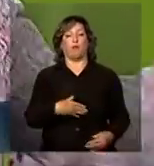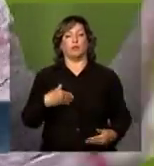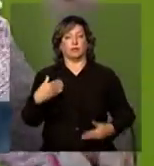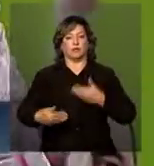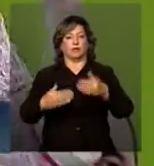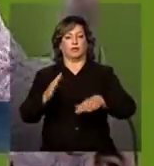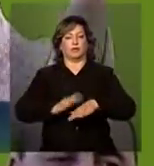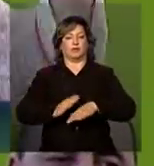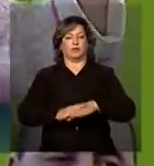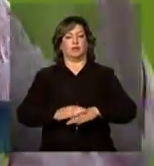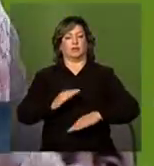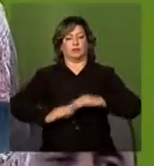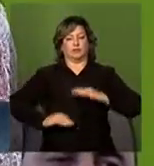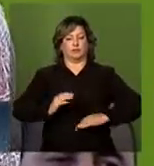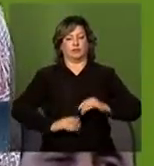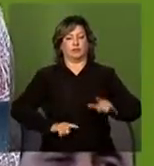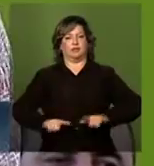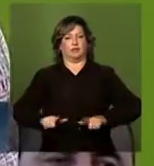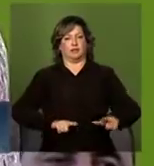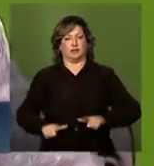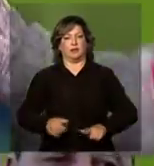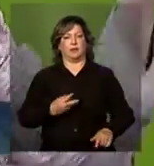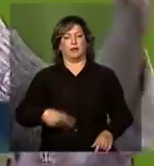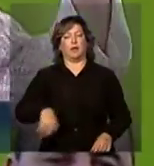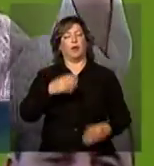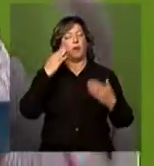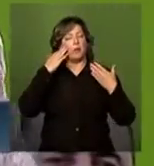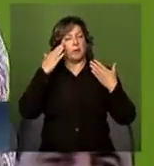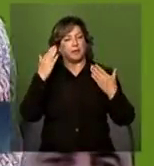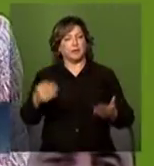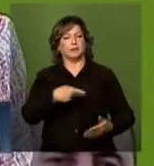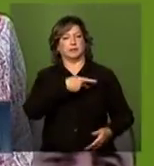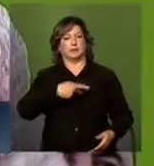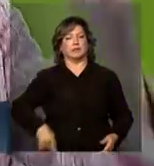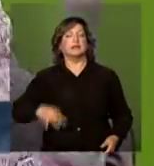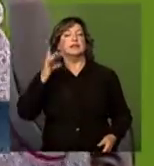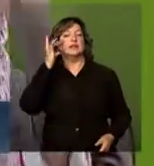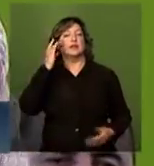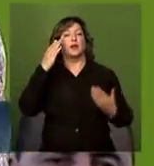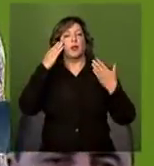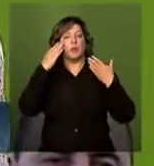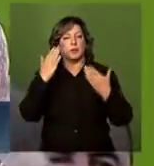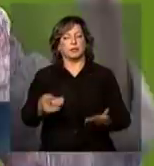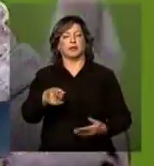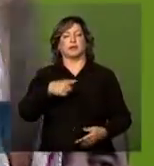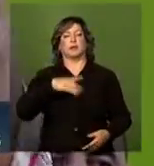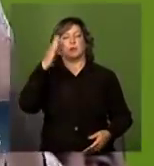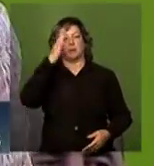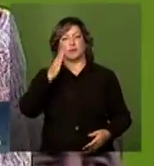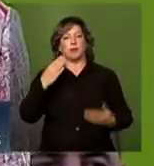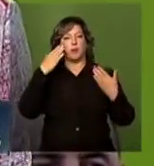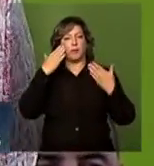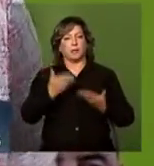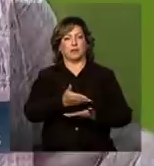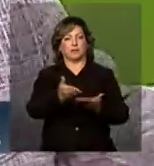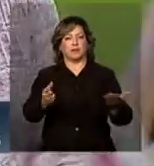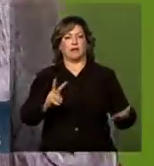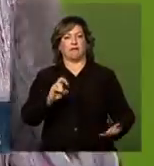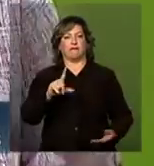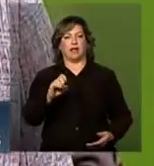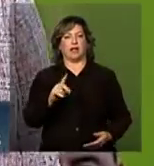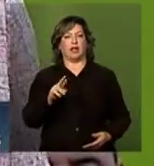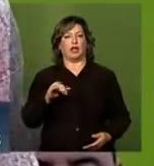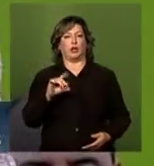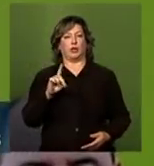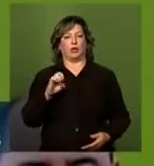nós o horizonte é construído pela nossa população Obrigada presidenta Dilma Obrigado pelo Brasil obrigada pelo Vale do Rio Doce